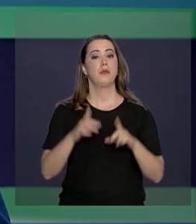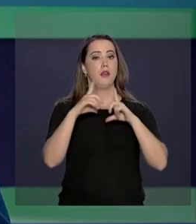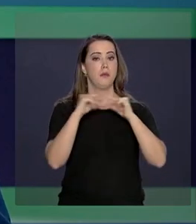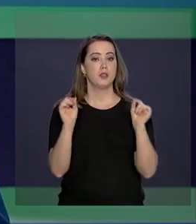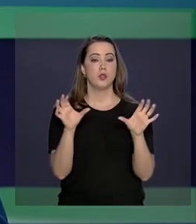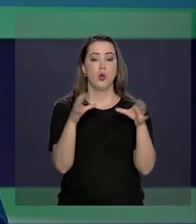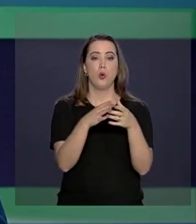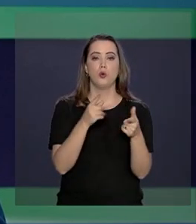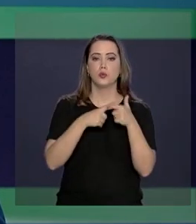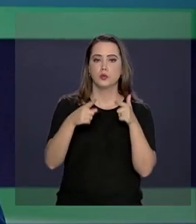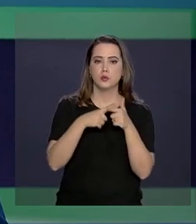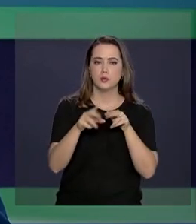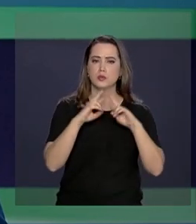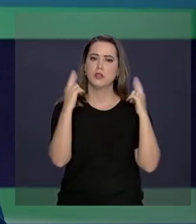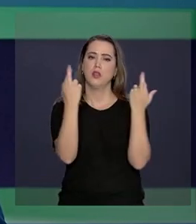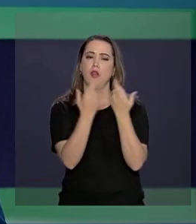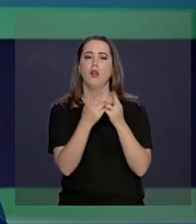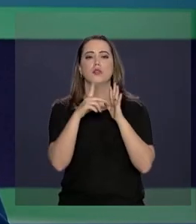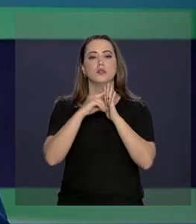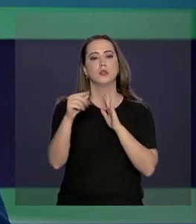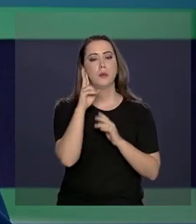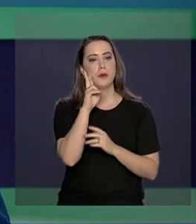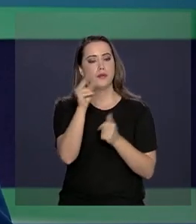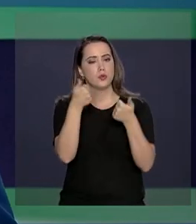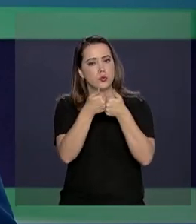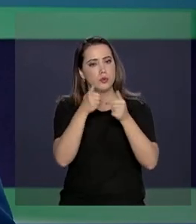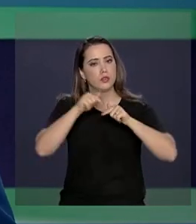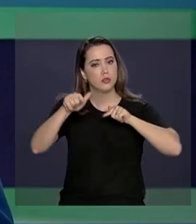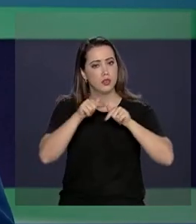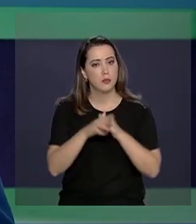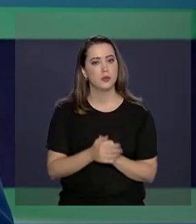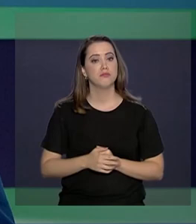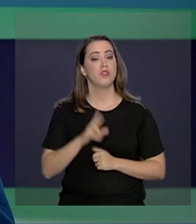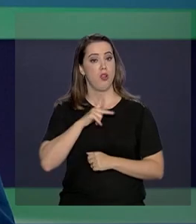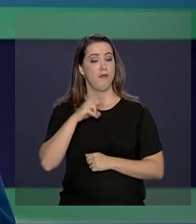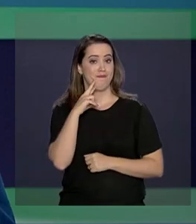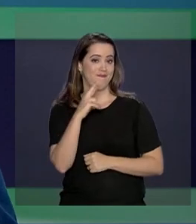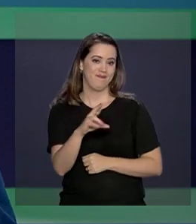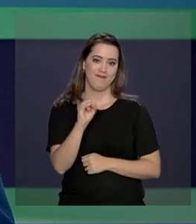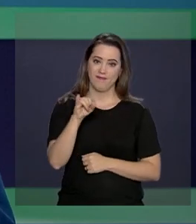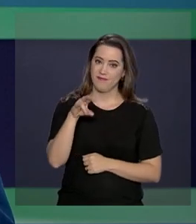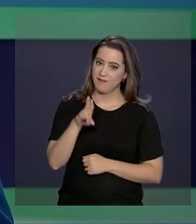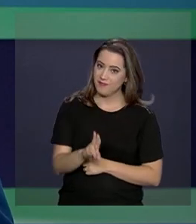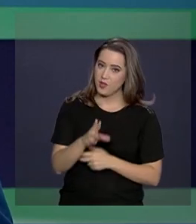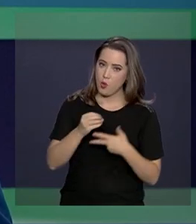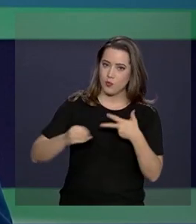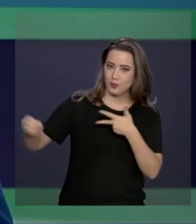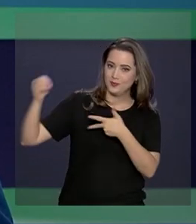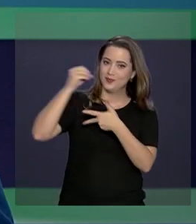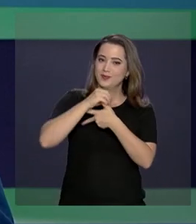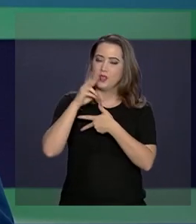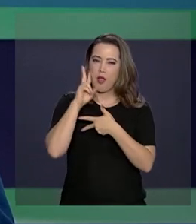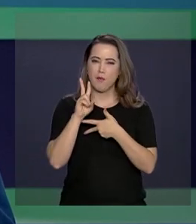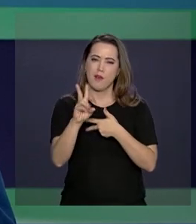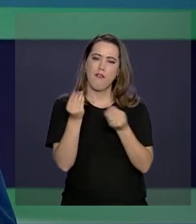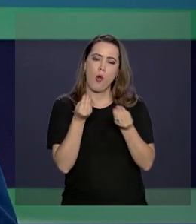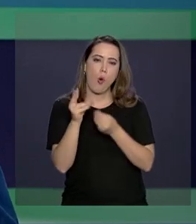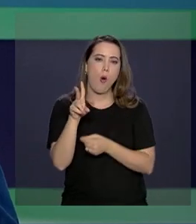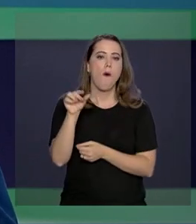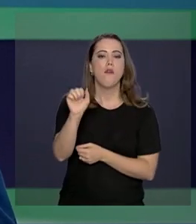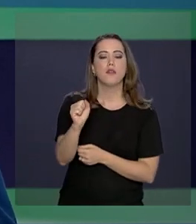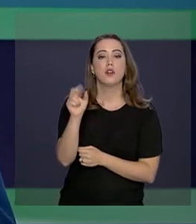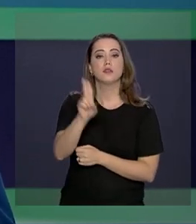se reúne no Palácio do Planalto para acompanhar ações. E sai o resultado do SISU, Sistema de Seleção para Vagas em